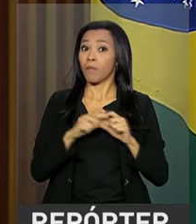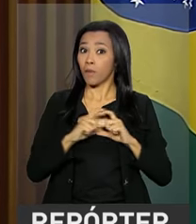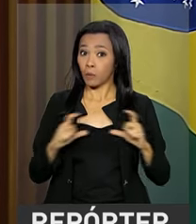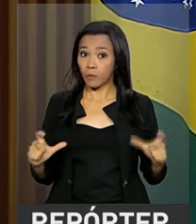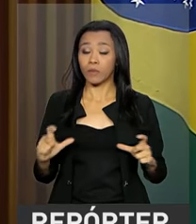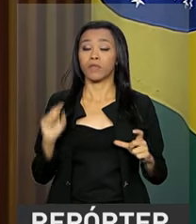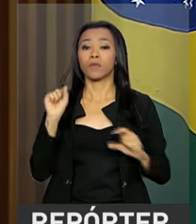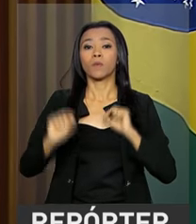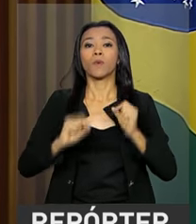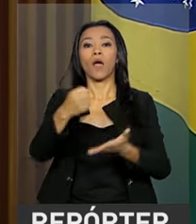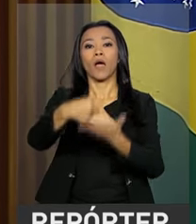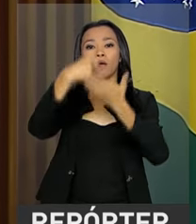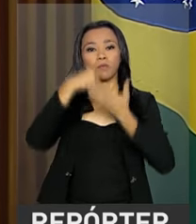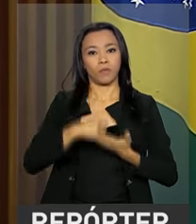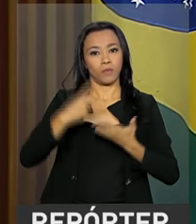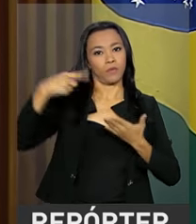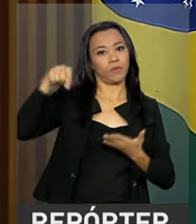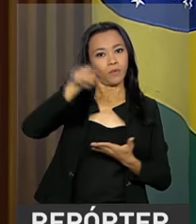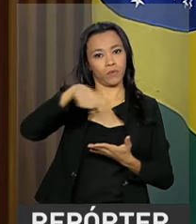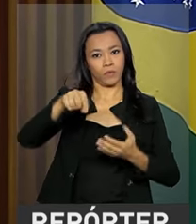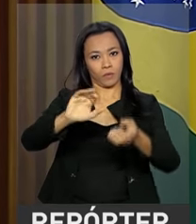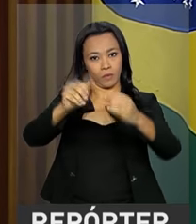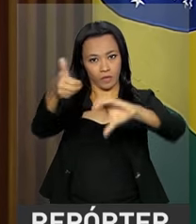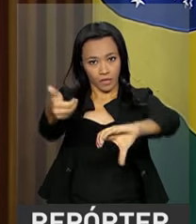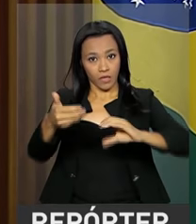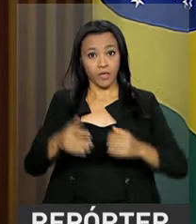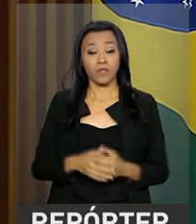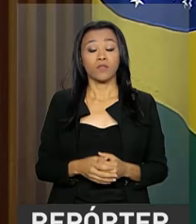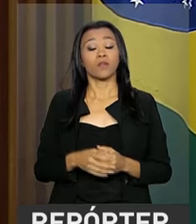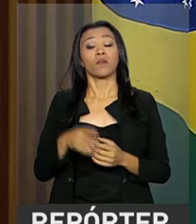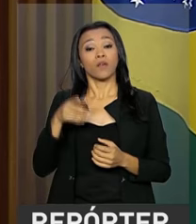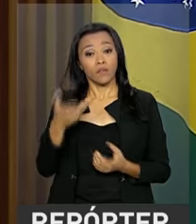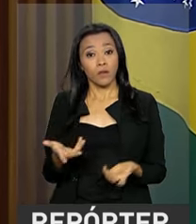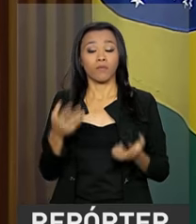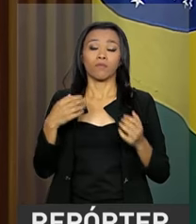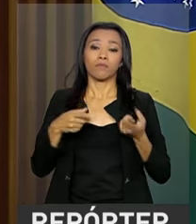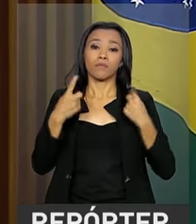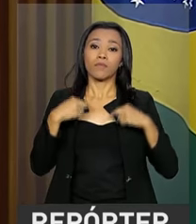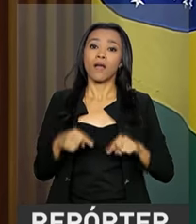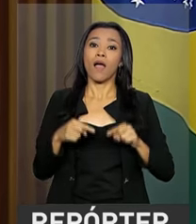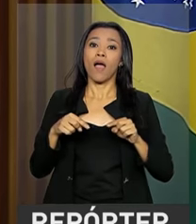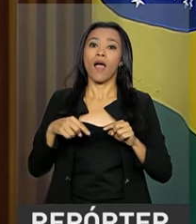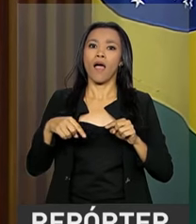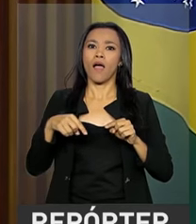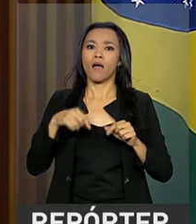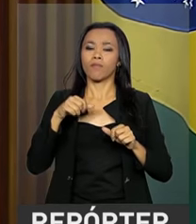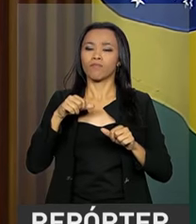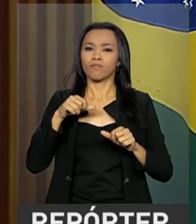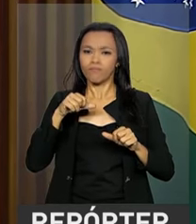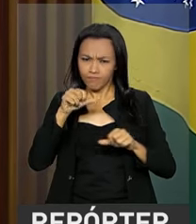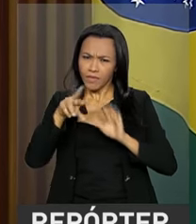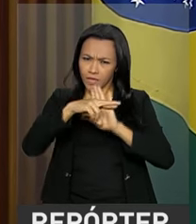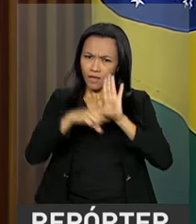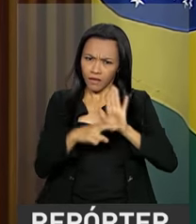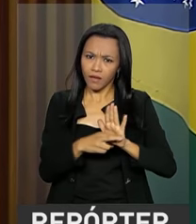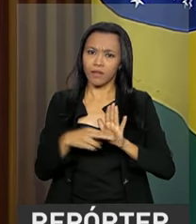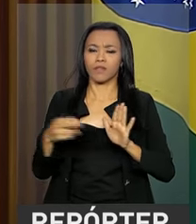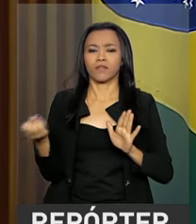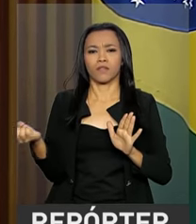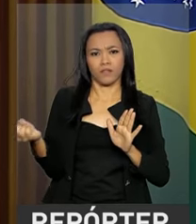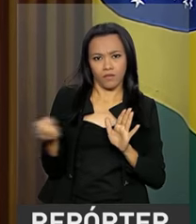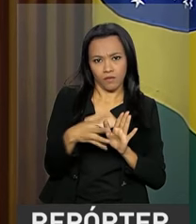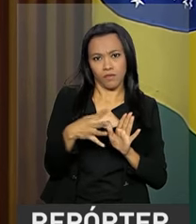apoio do congresso nacional sem embargo disso a reforma da previdência passou o símbolo digamos assim da vitória